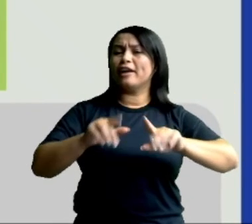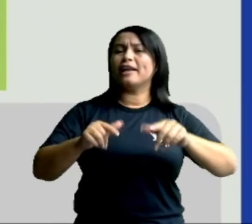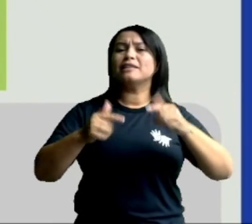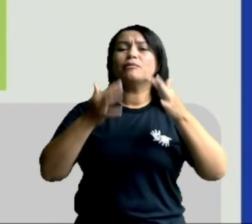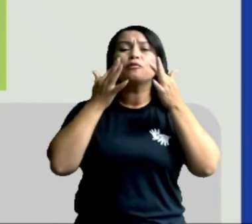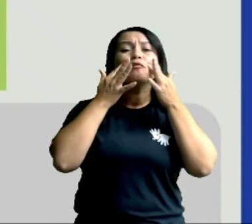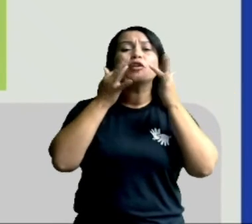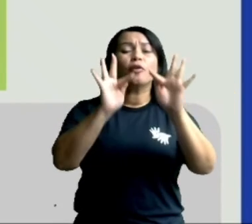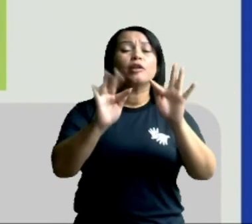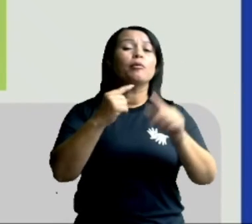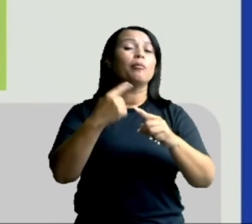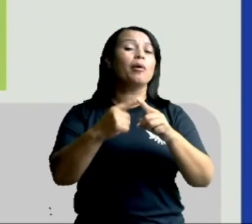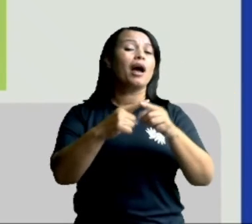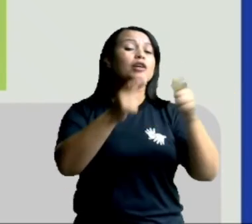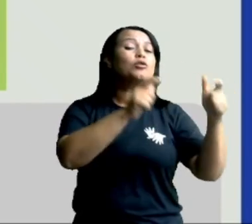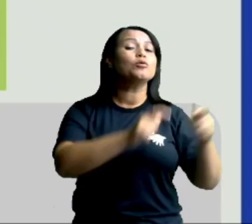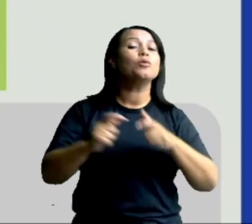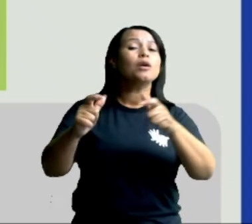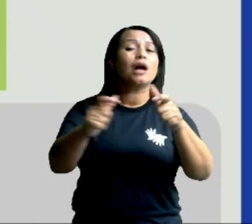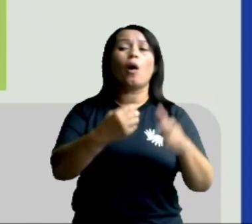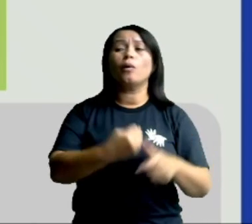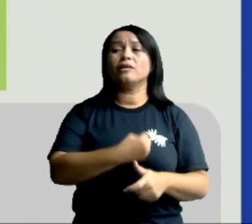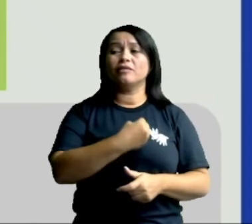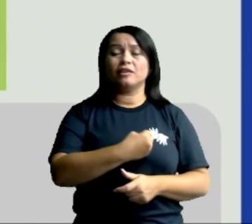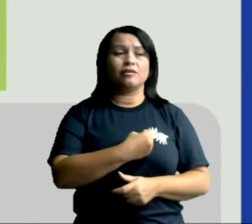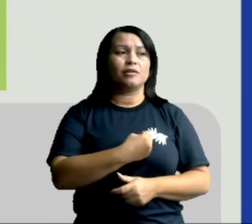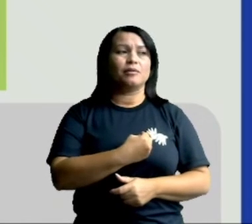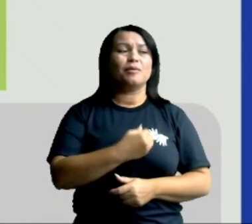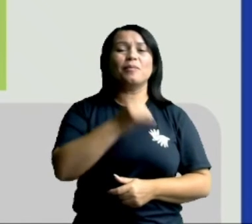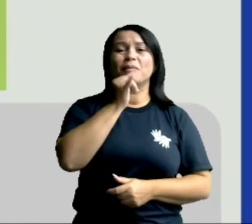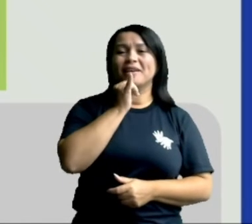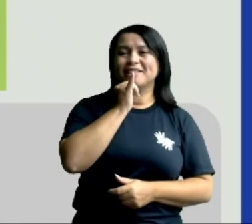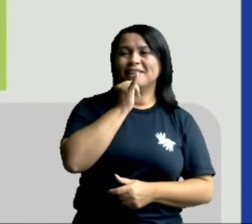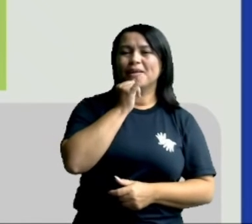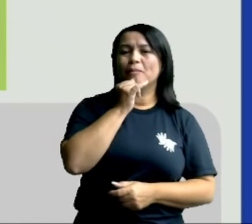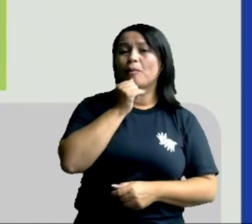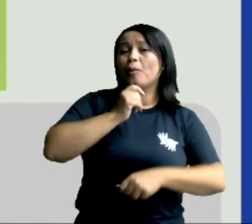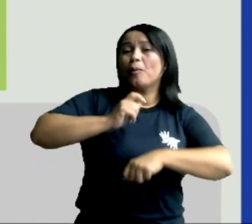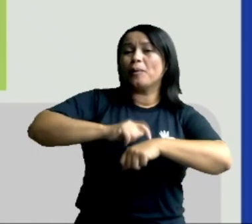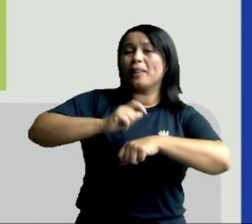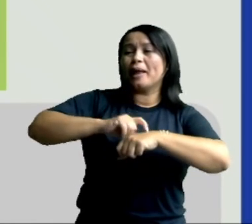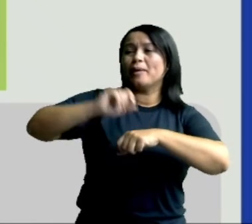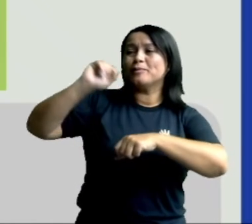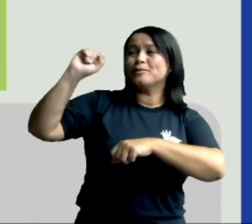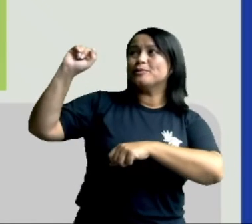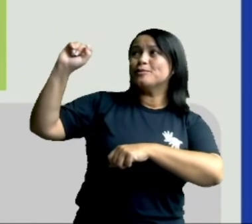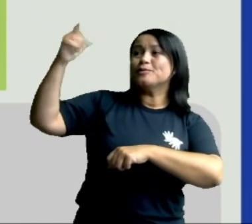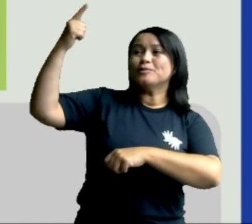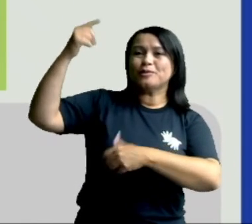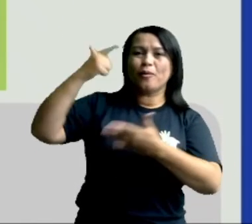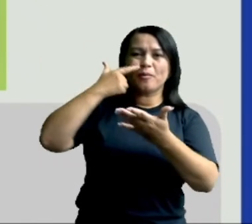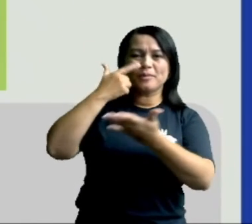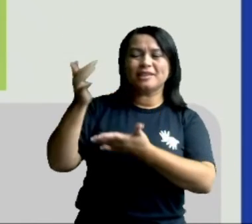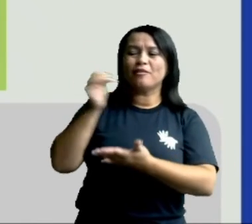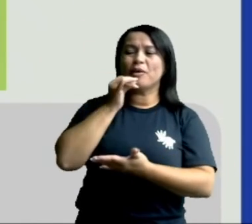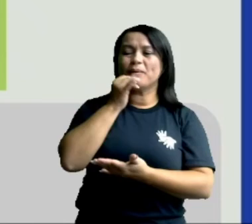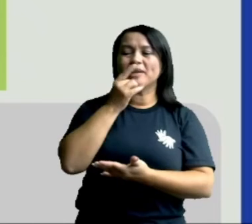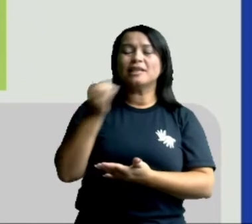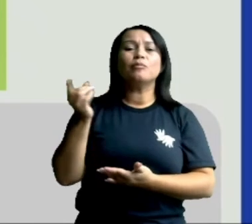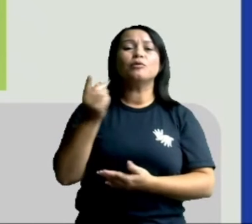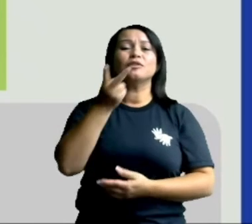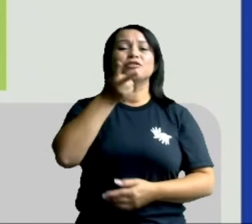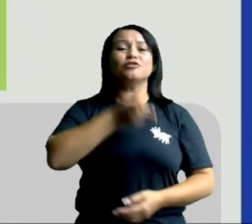de influências ambientais, como, por exemplo, o tempo de exposição ao sol. E aí eu trouxe o exemplo para vocês